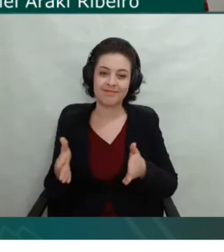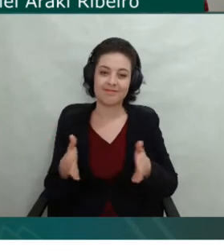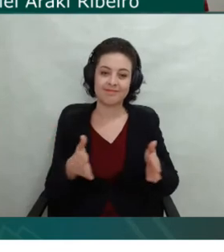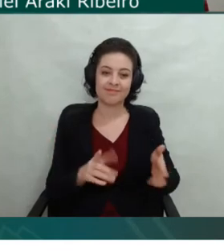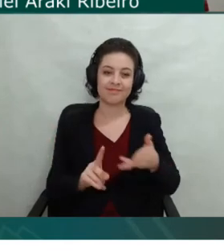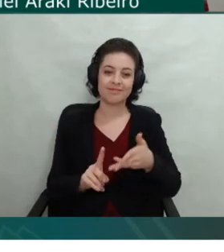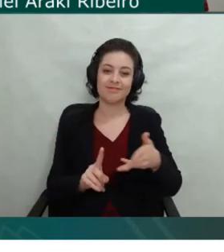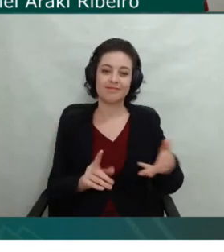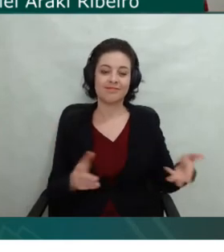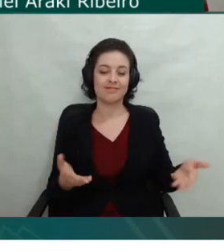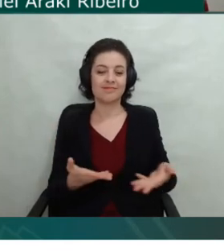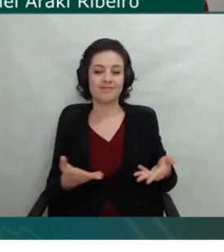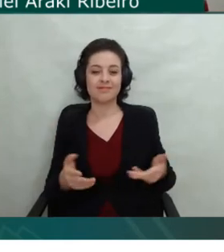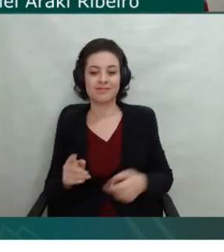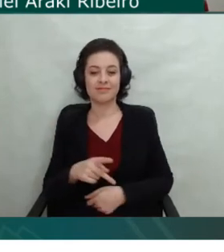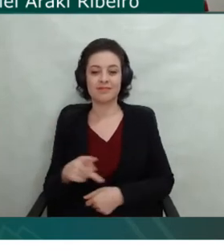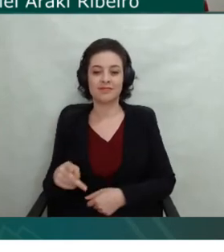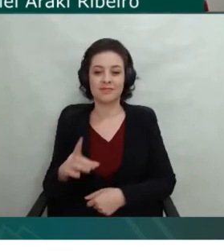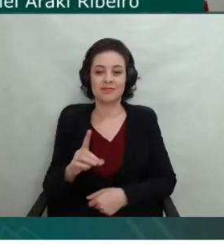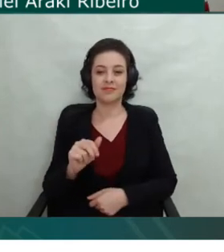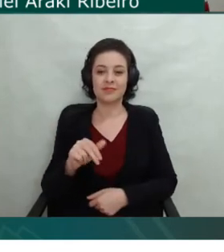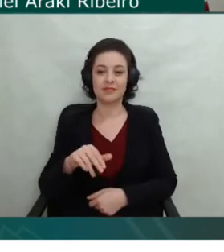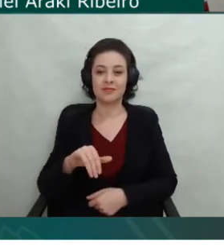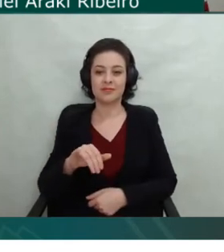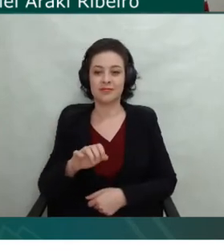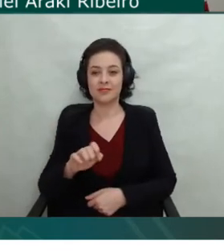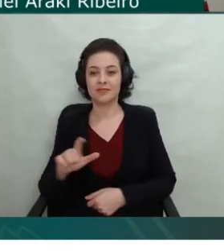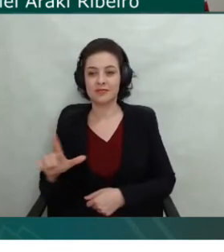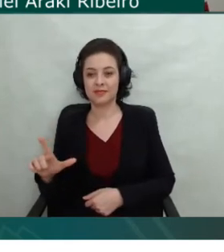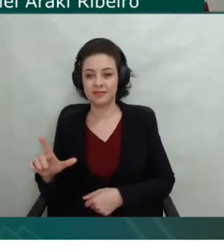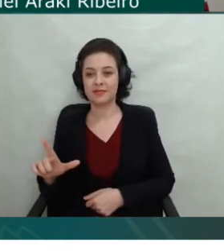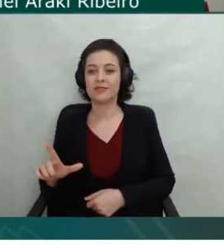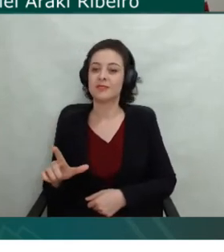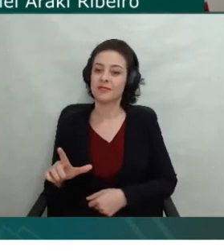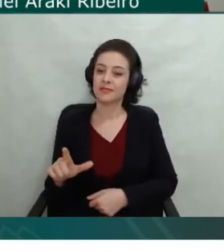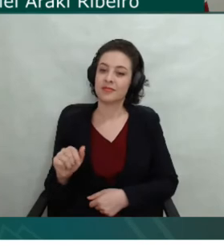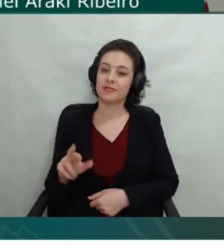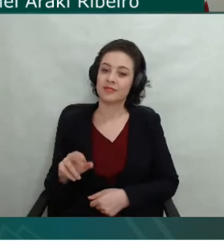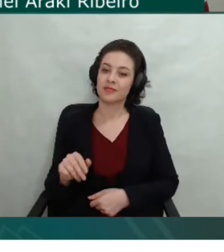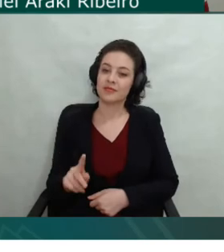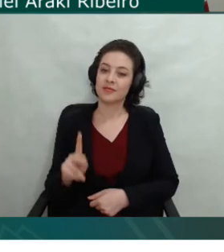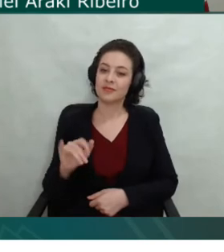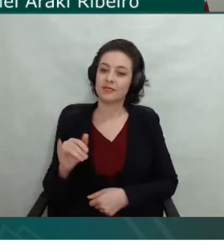agora o professor Daniel Arak Ribeiro para nos presentear com a